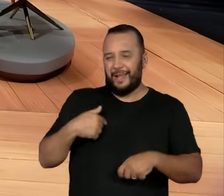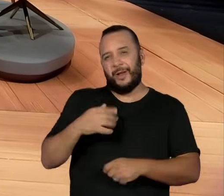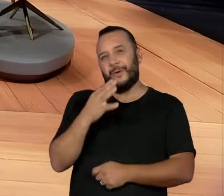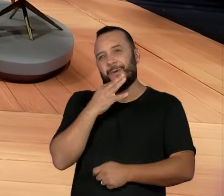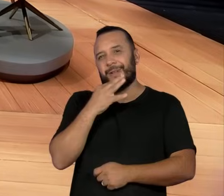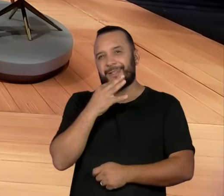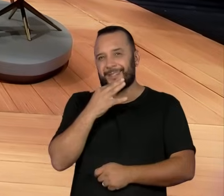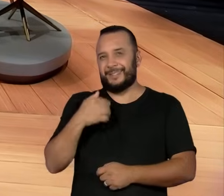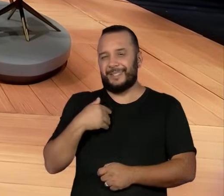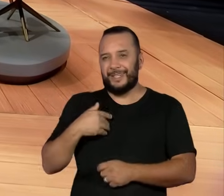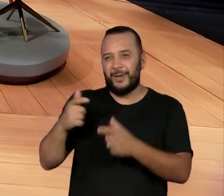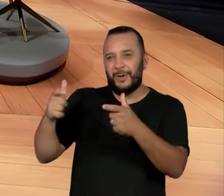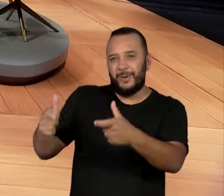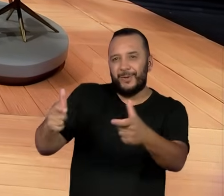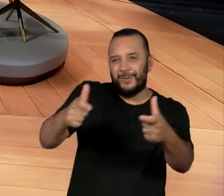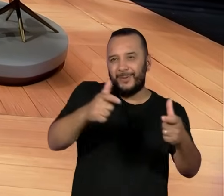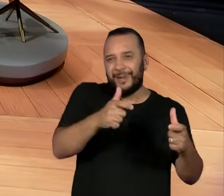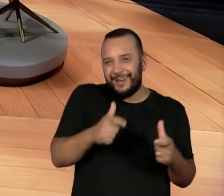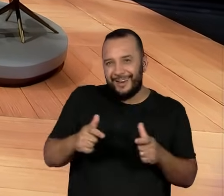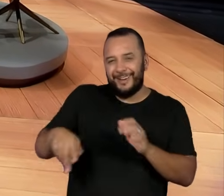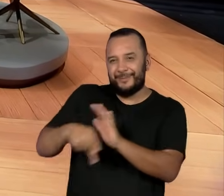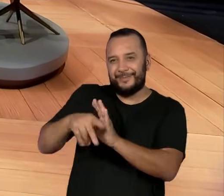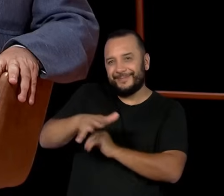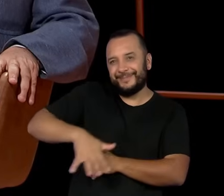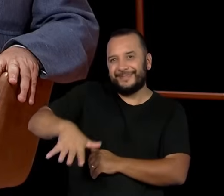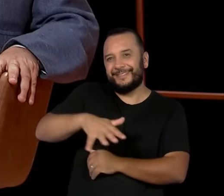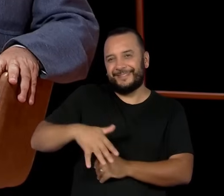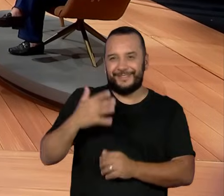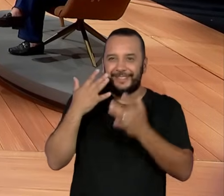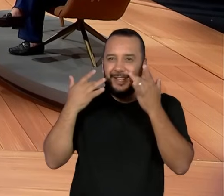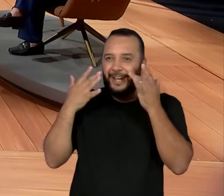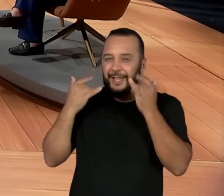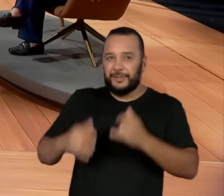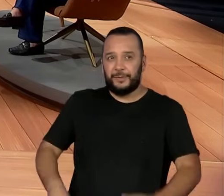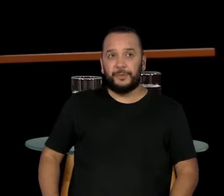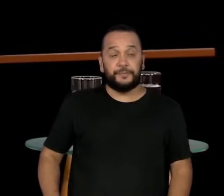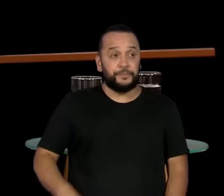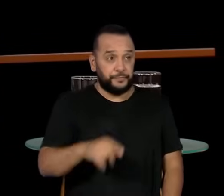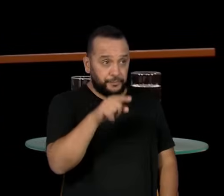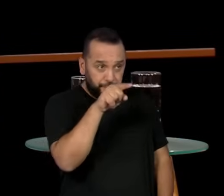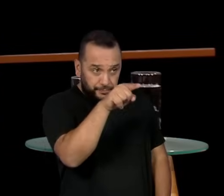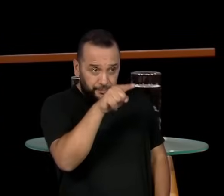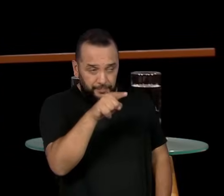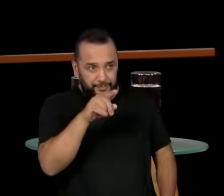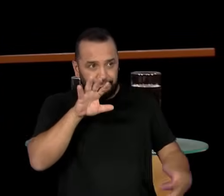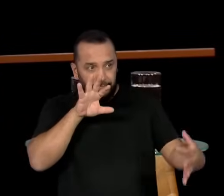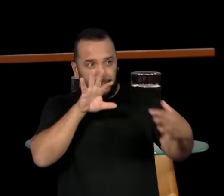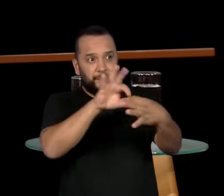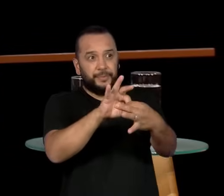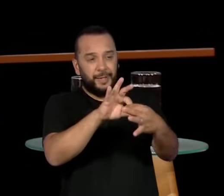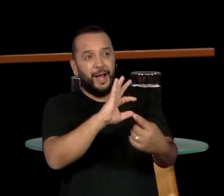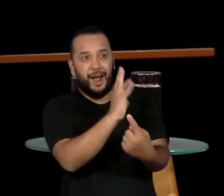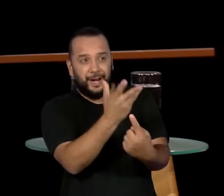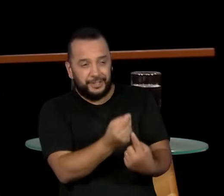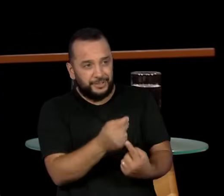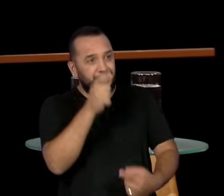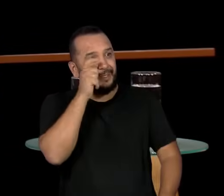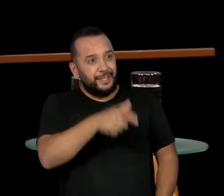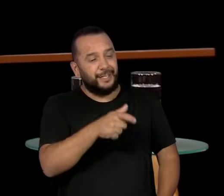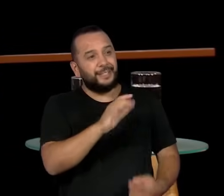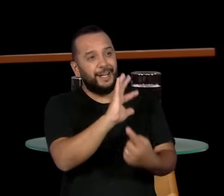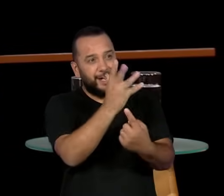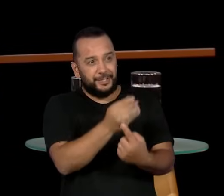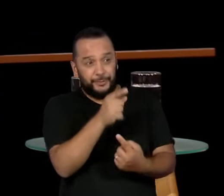os rudimentos, enfim, toda a parte interna do teatro. Você, com essa ligação sua com a arte, seu interesse pela arte, na verdade você queria